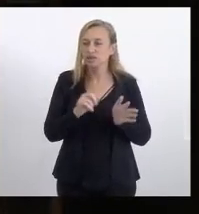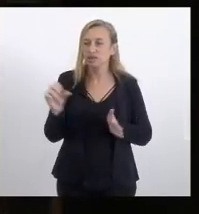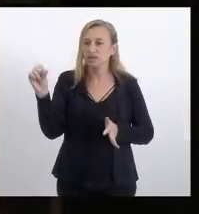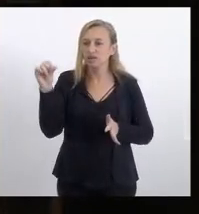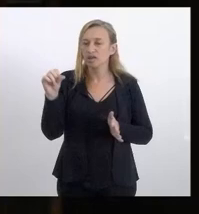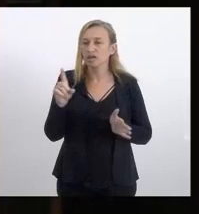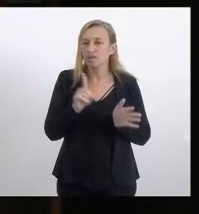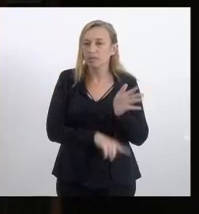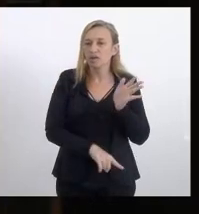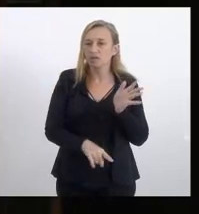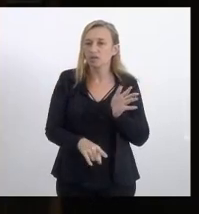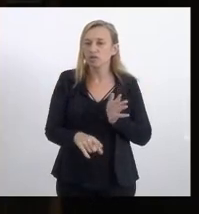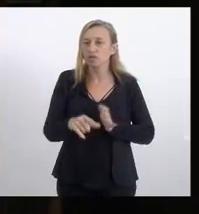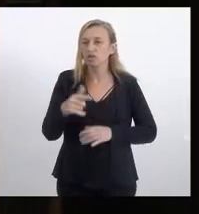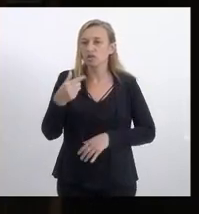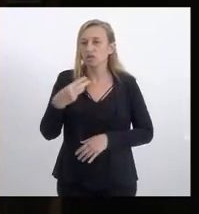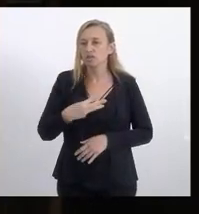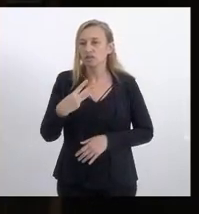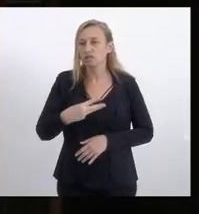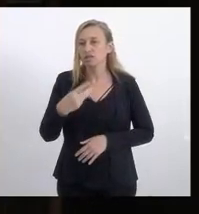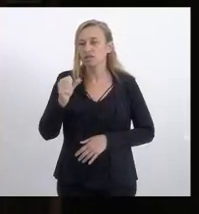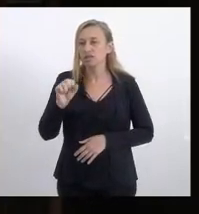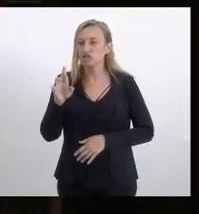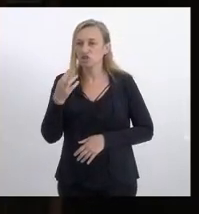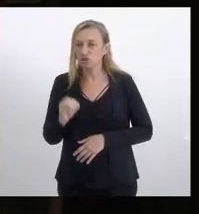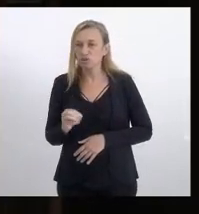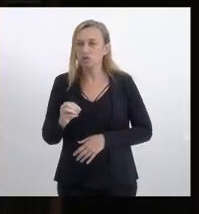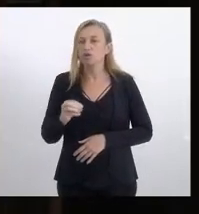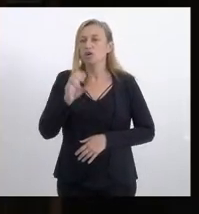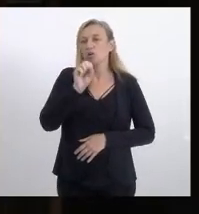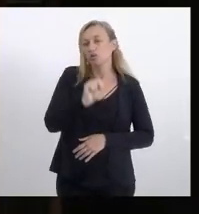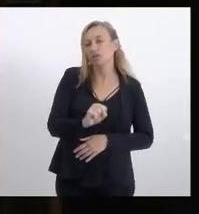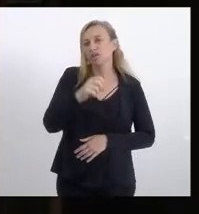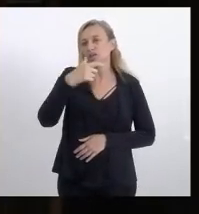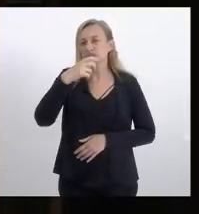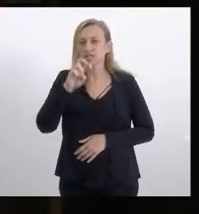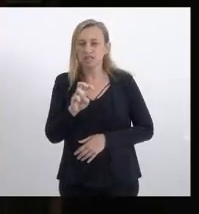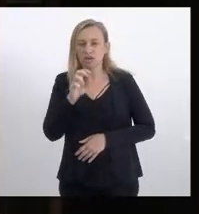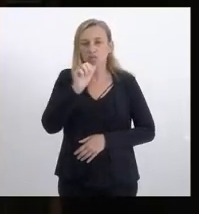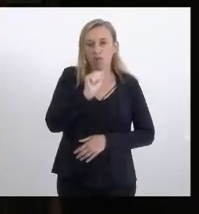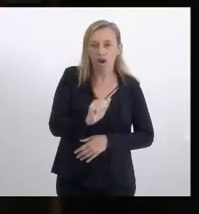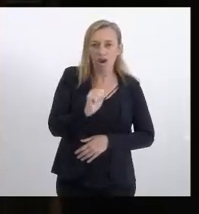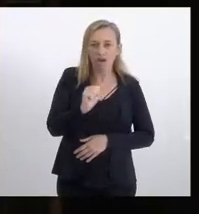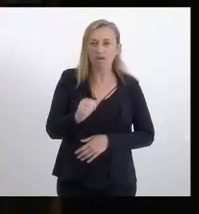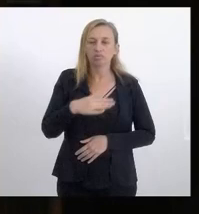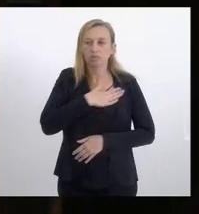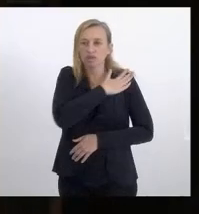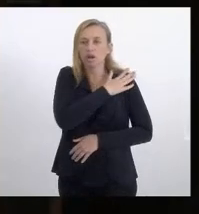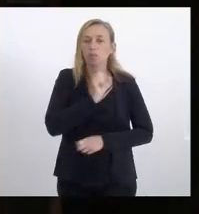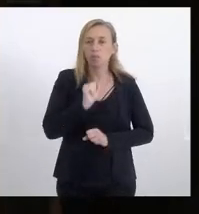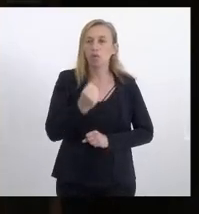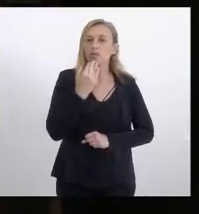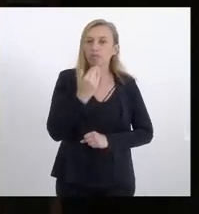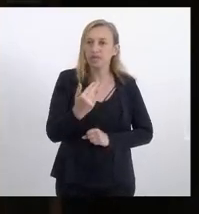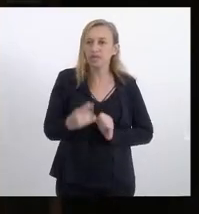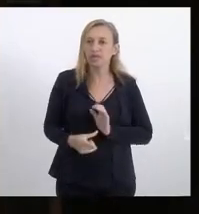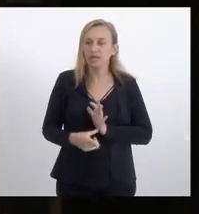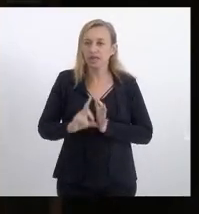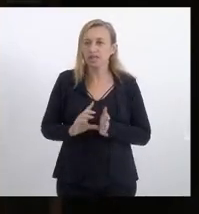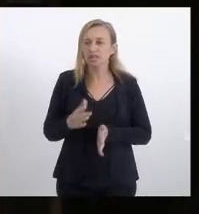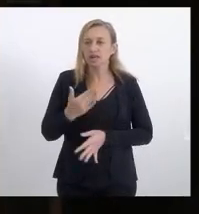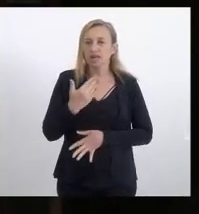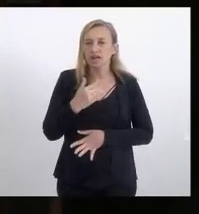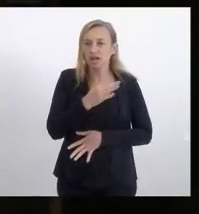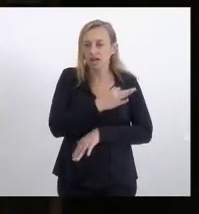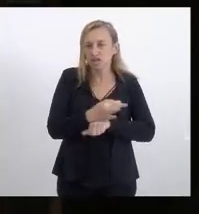e no 85 a disco militar pode pediu adiantamento de